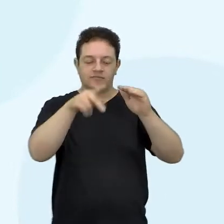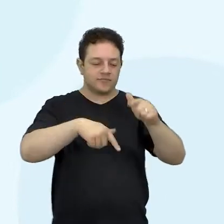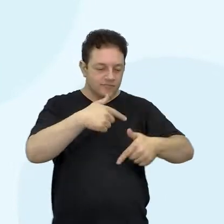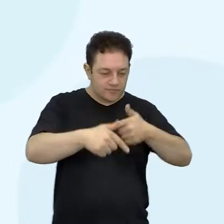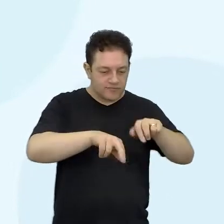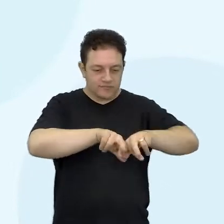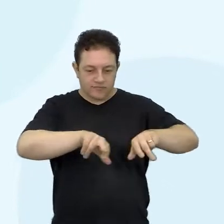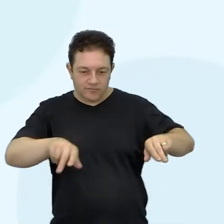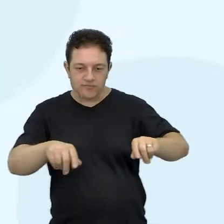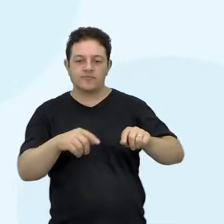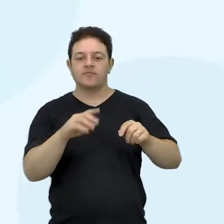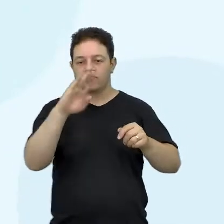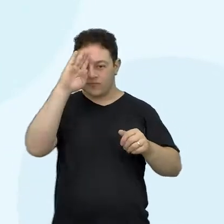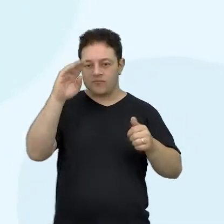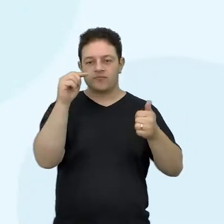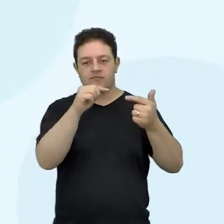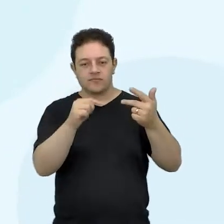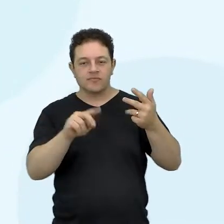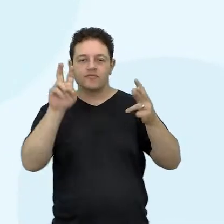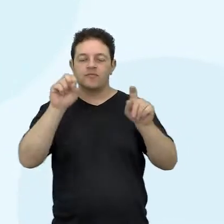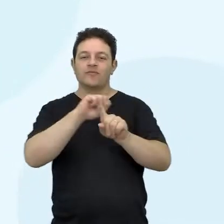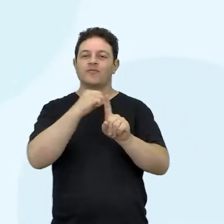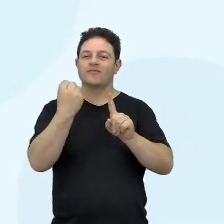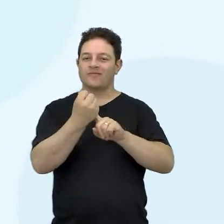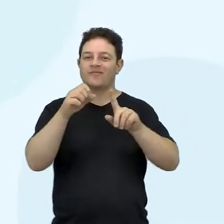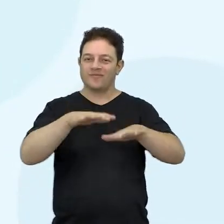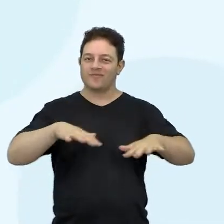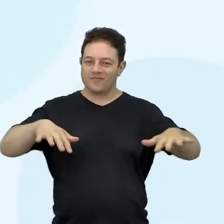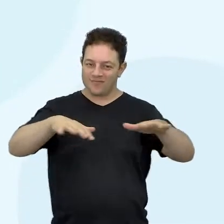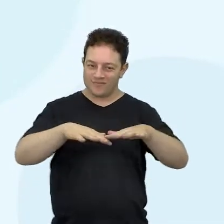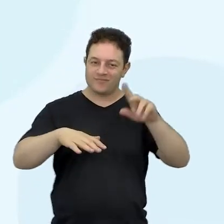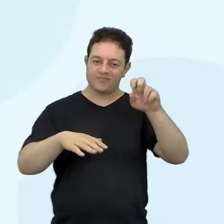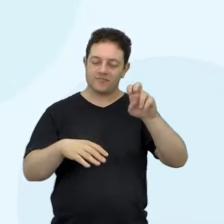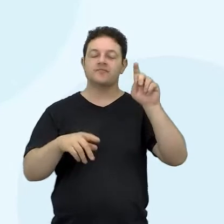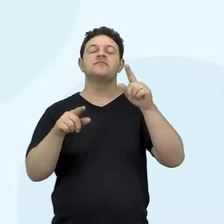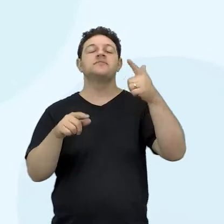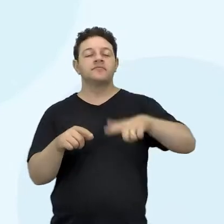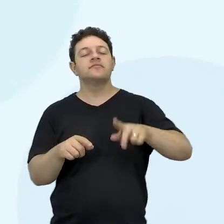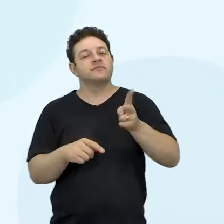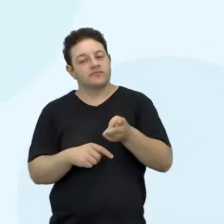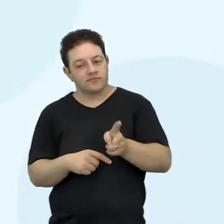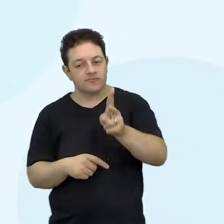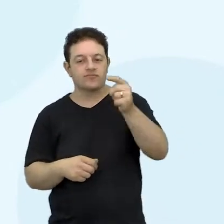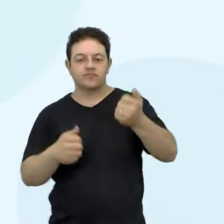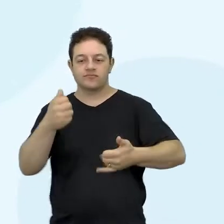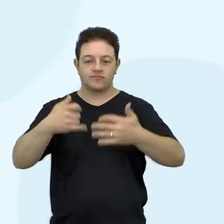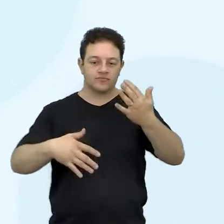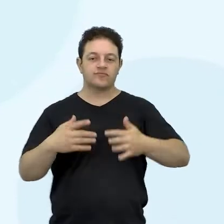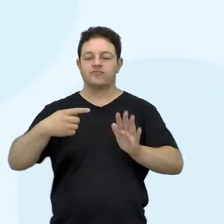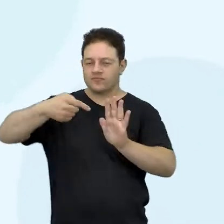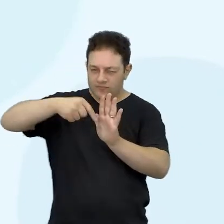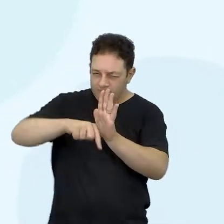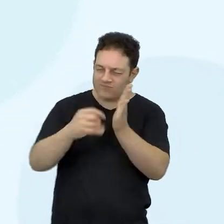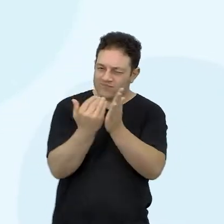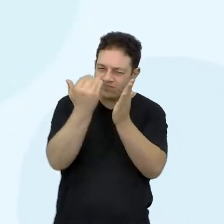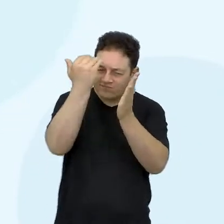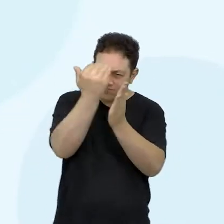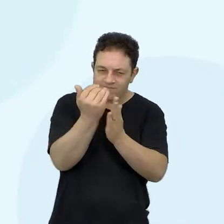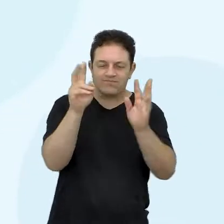trabalho, algumas teorias sociológicas sobre o trabalho, e hoje nós vamos dar continuidade então e aprofundar